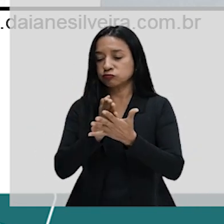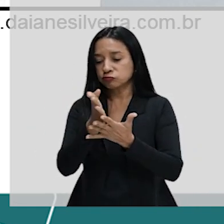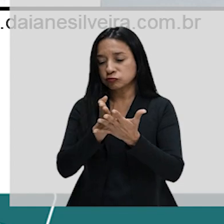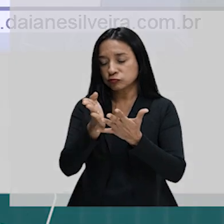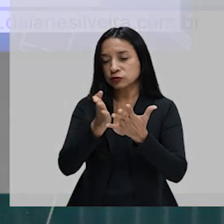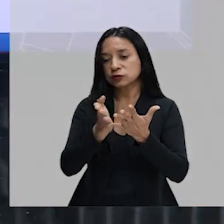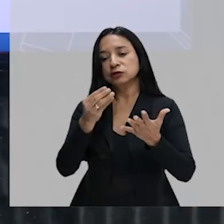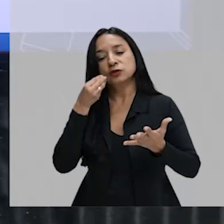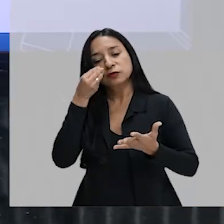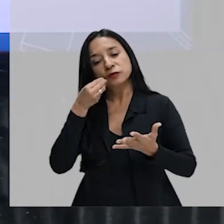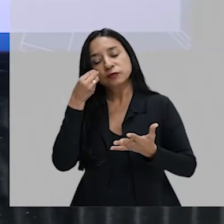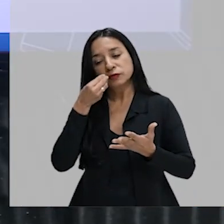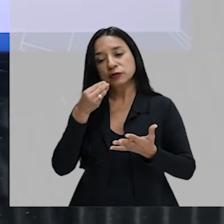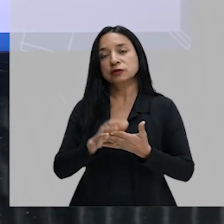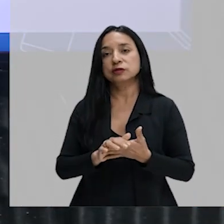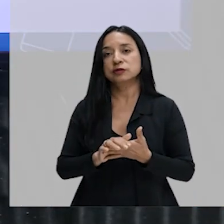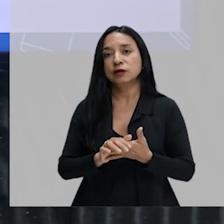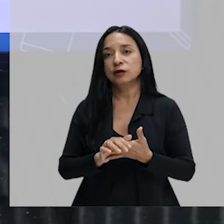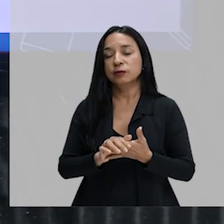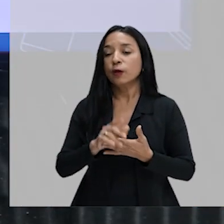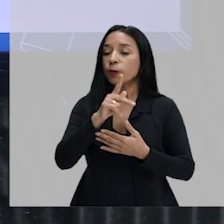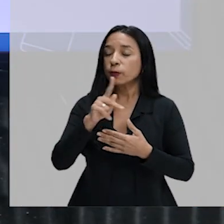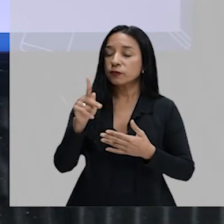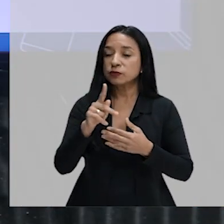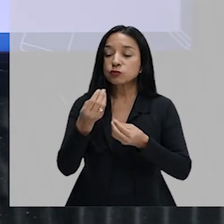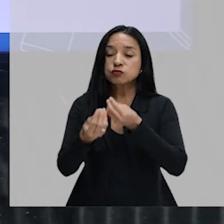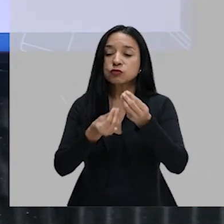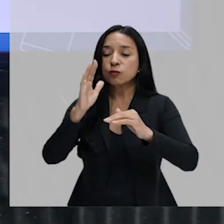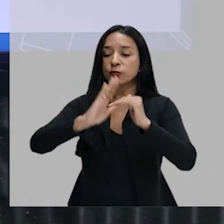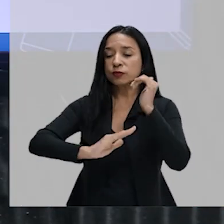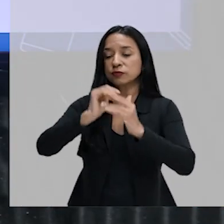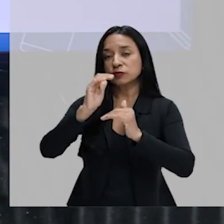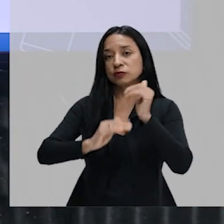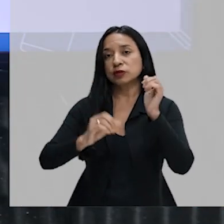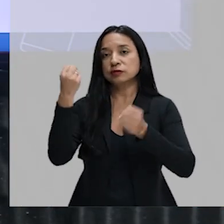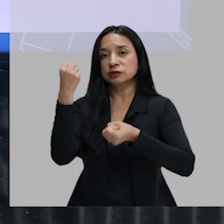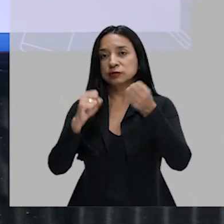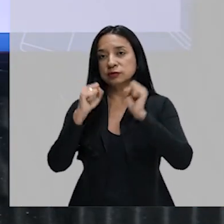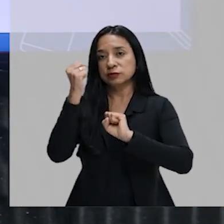da consciência e grupo. Esses aqui são os